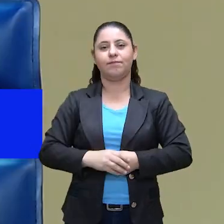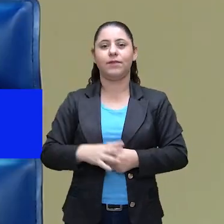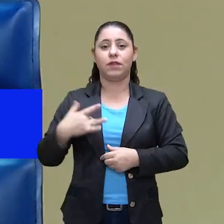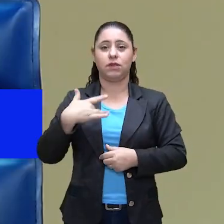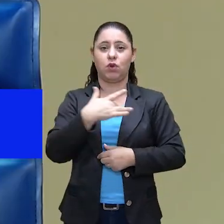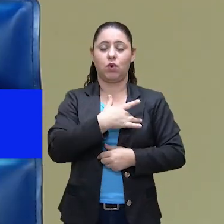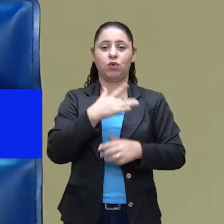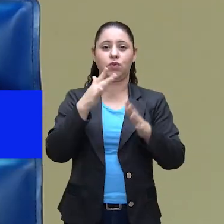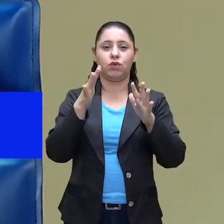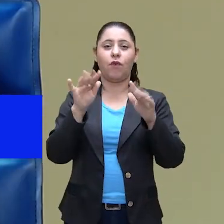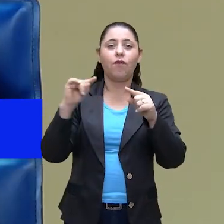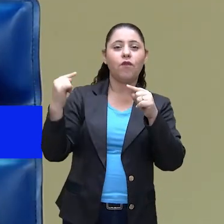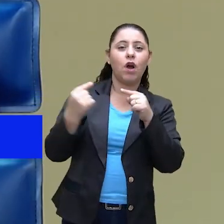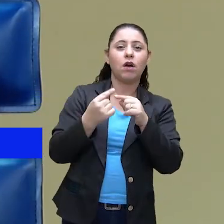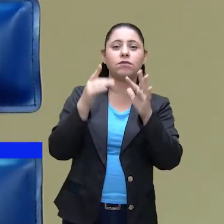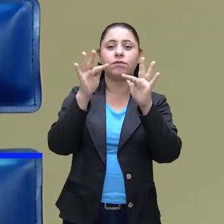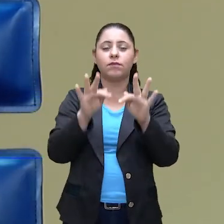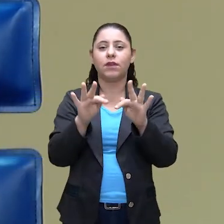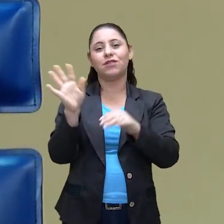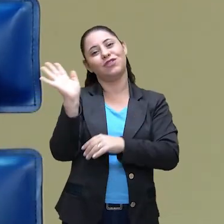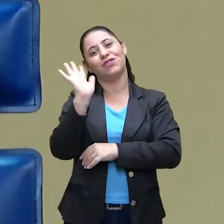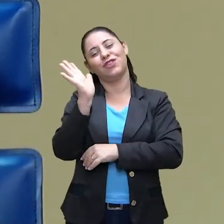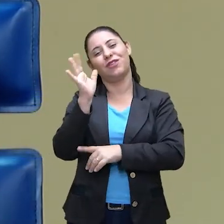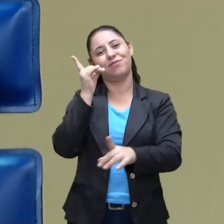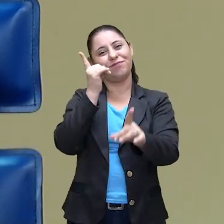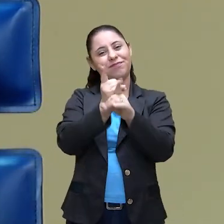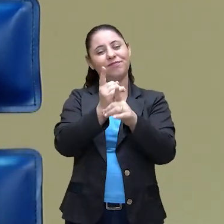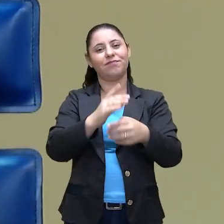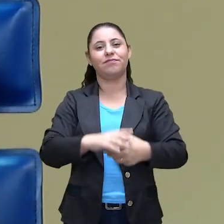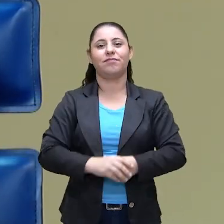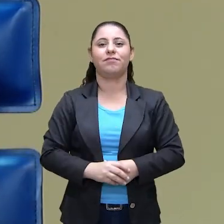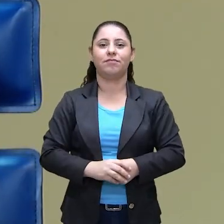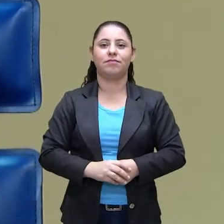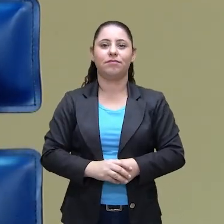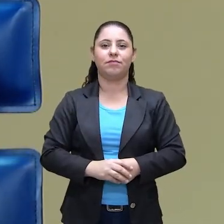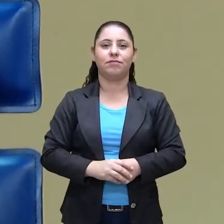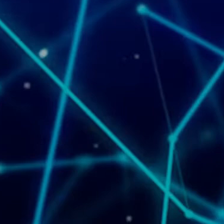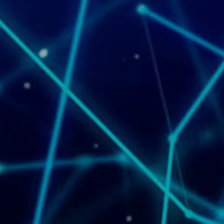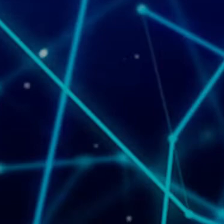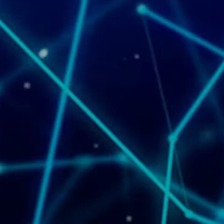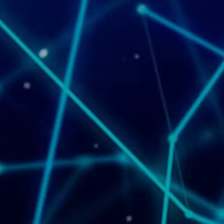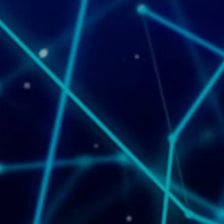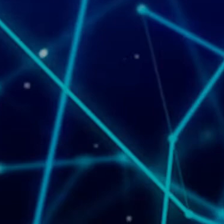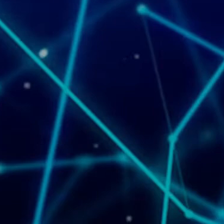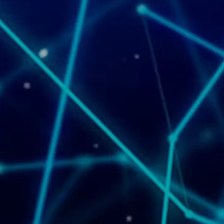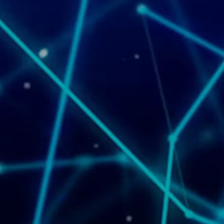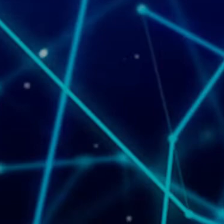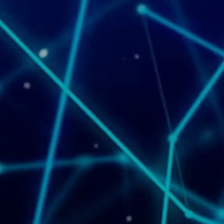Muito obrigada. O programa Saúde em Foco fica por aqui. Até o nosso próximo encontro.